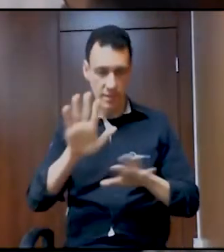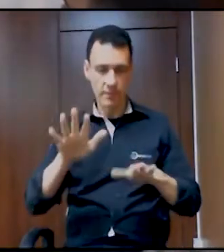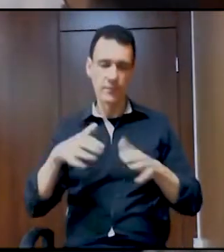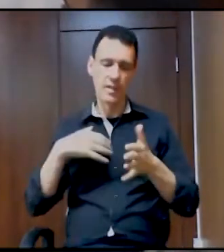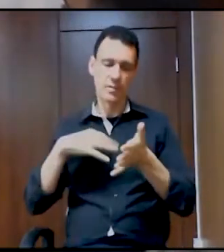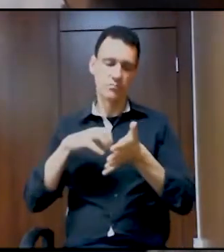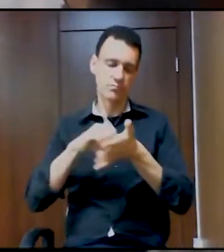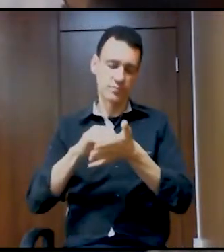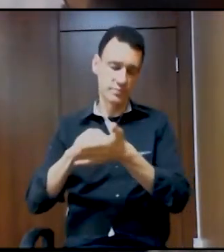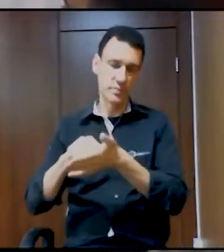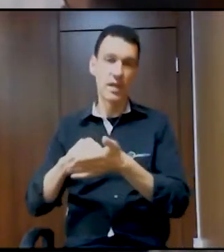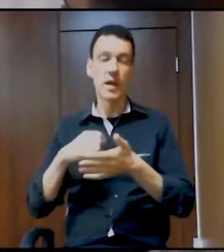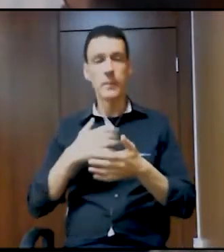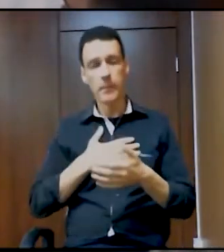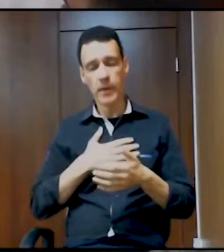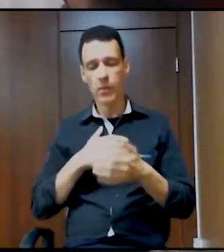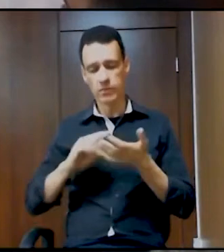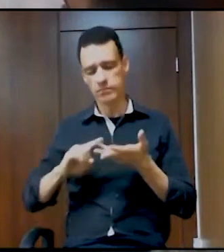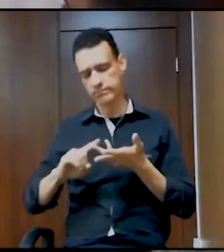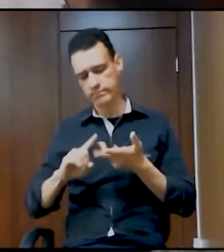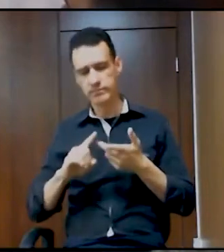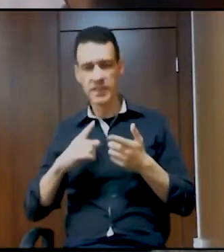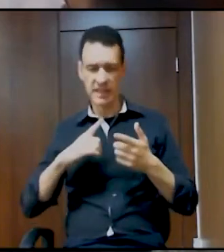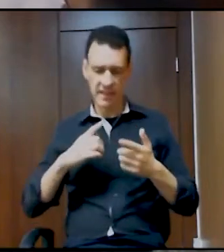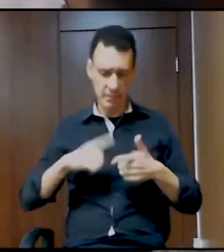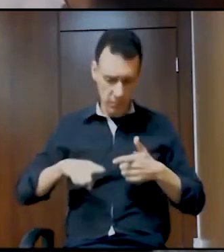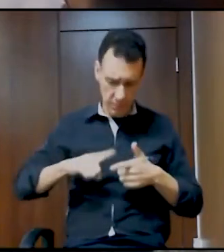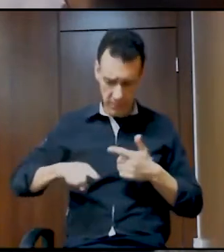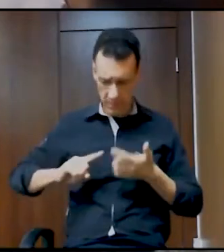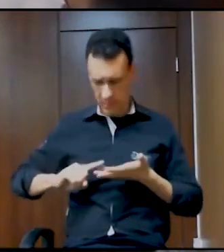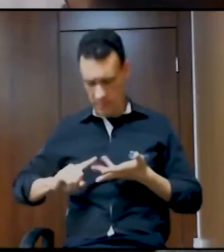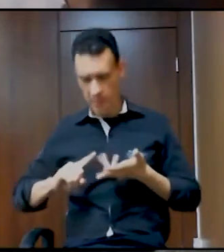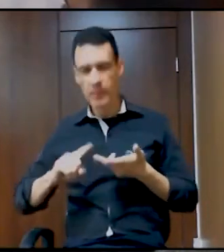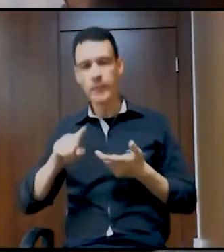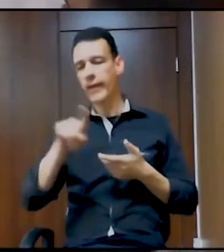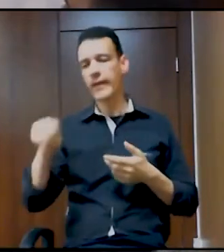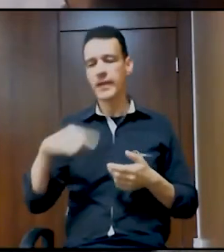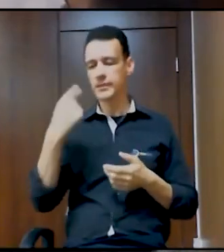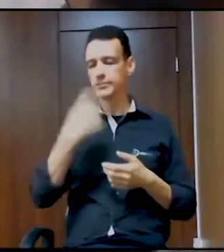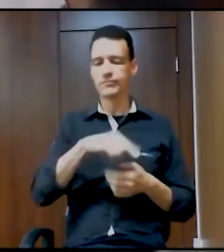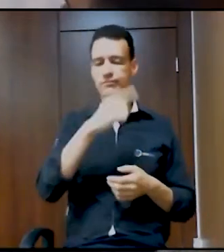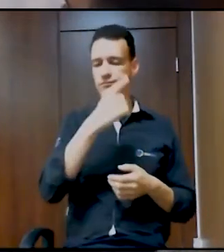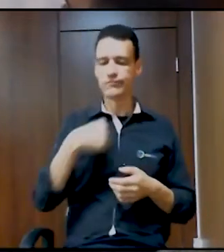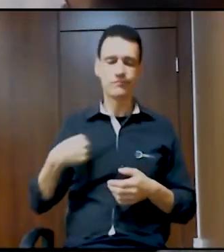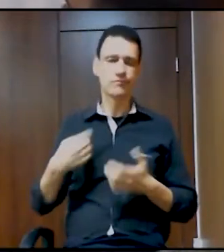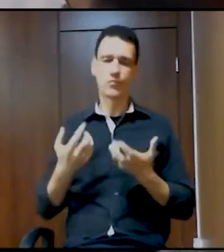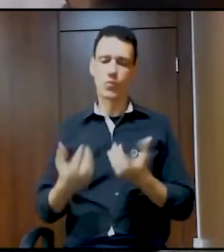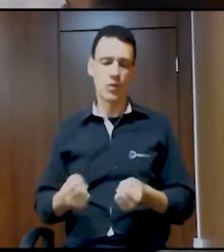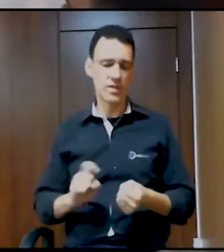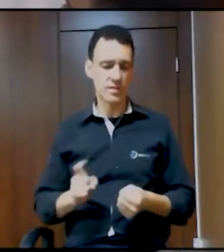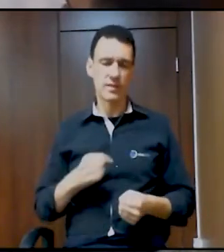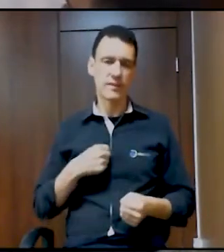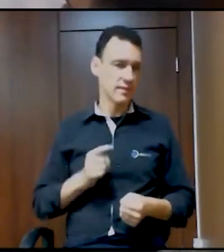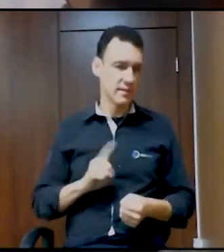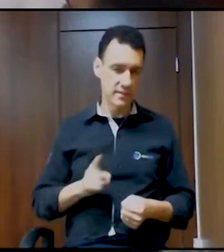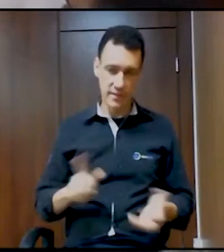Mesmo eu com todos os meus critérios, eu fui ignorada na primeira chamada dessa demanda,